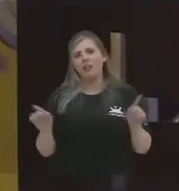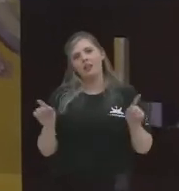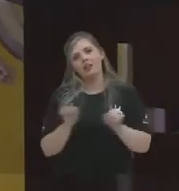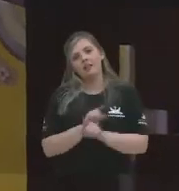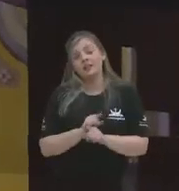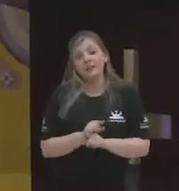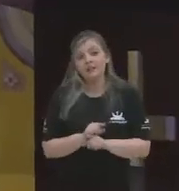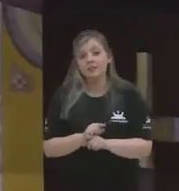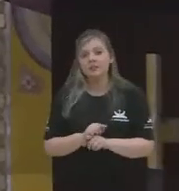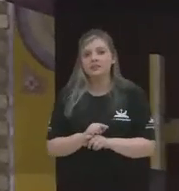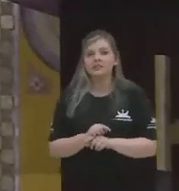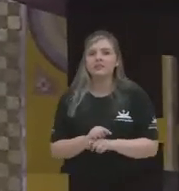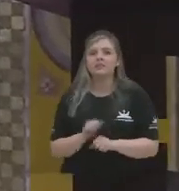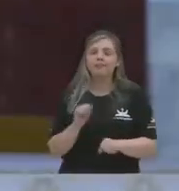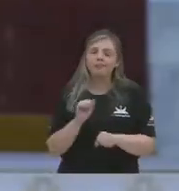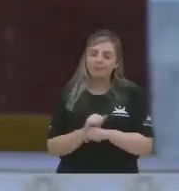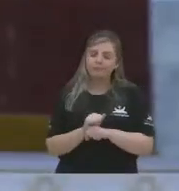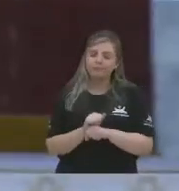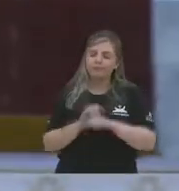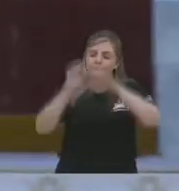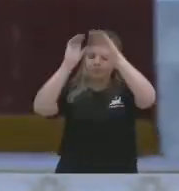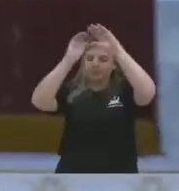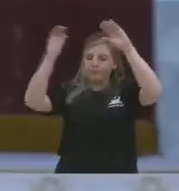esperando só que caia do céu tudo pronto.